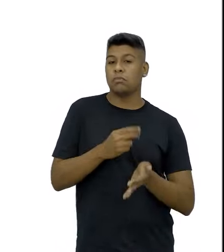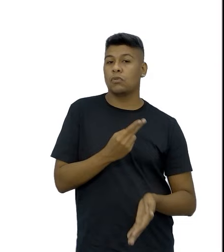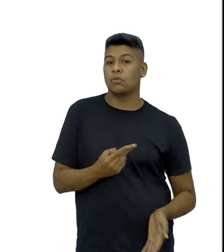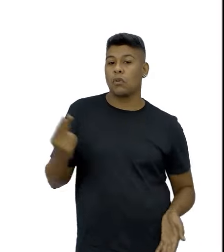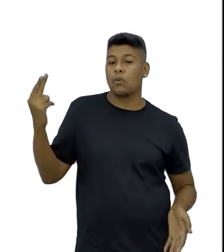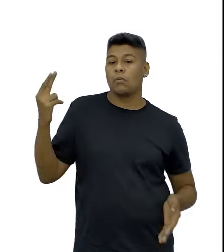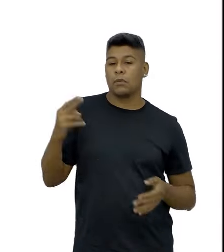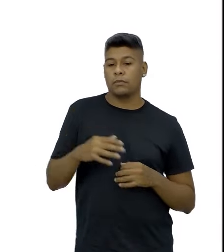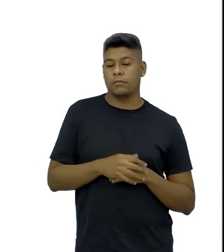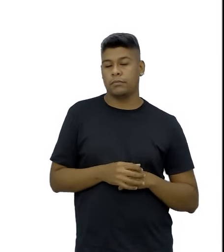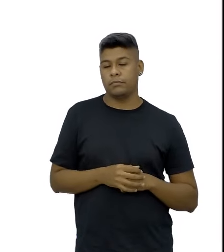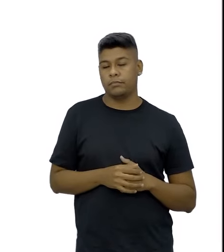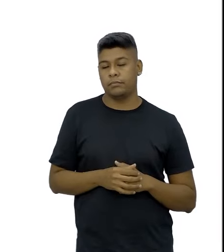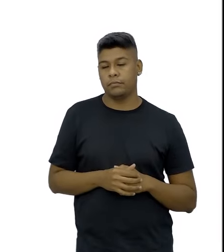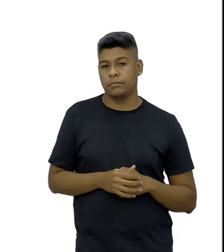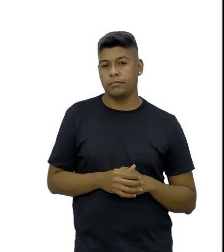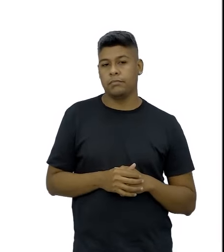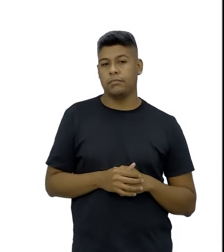brincadeira.